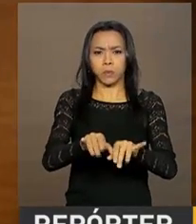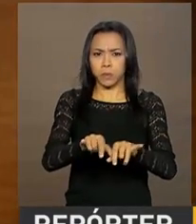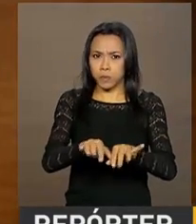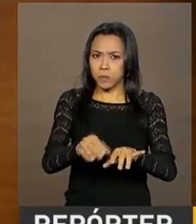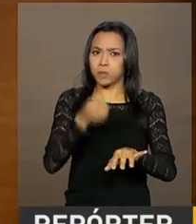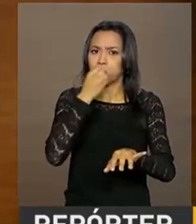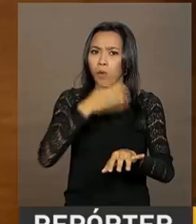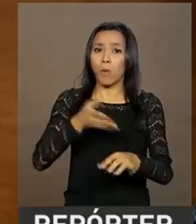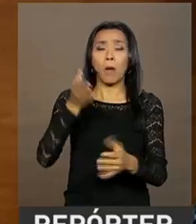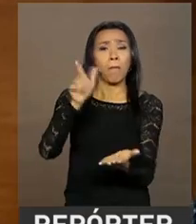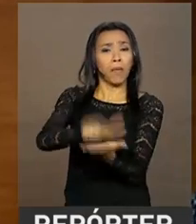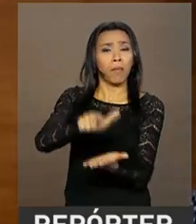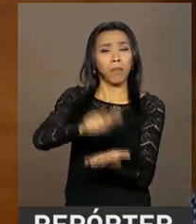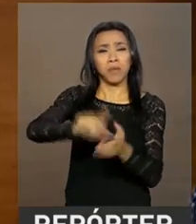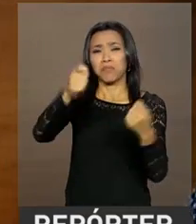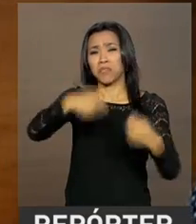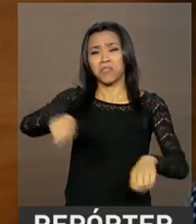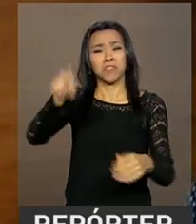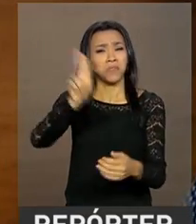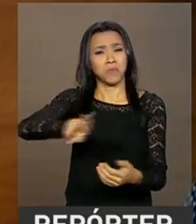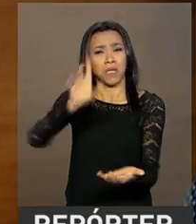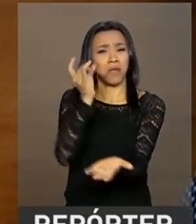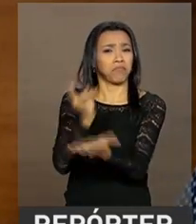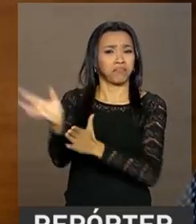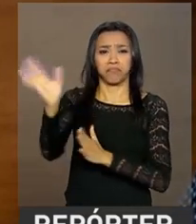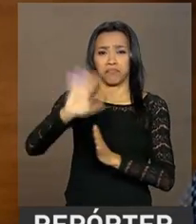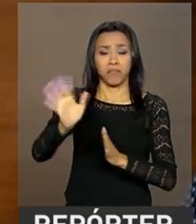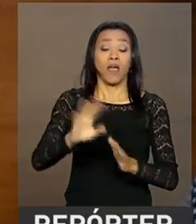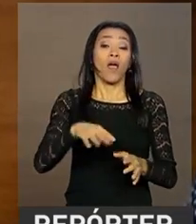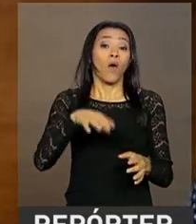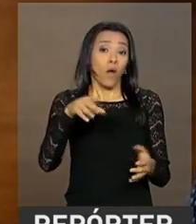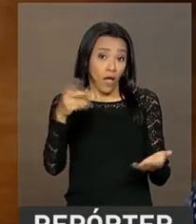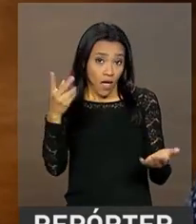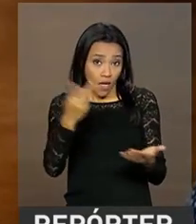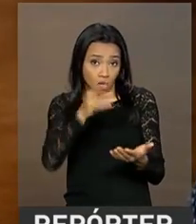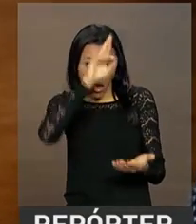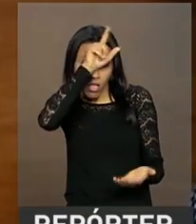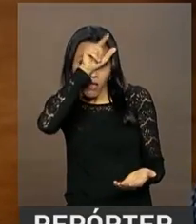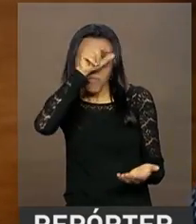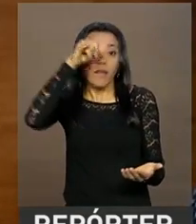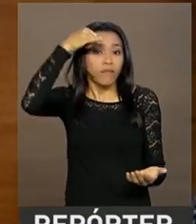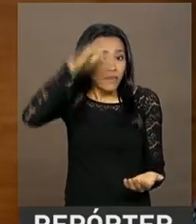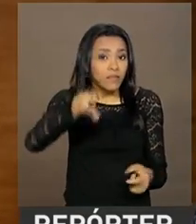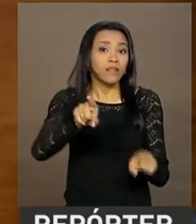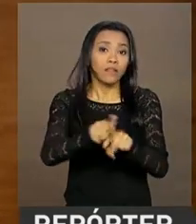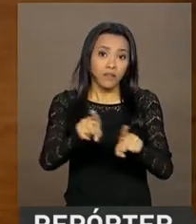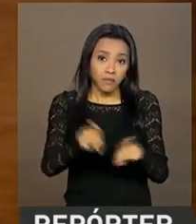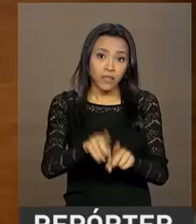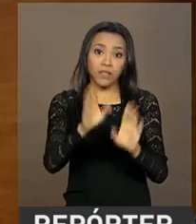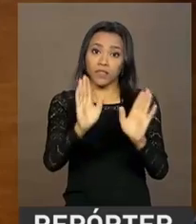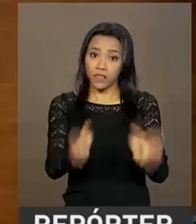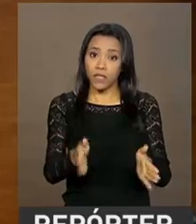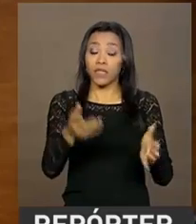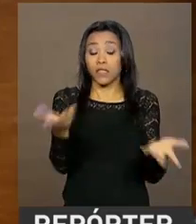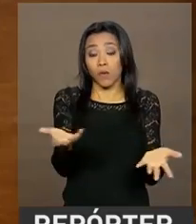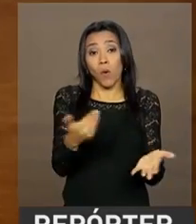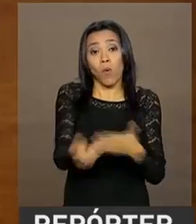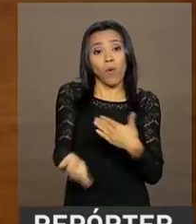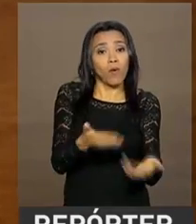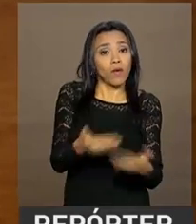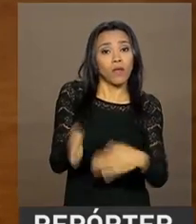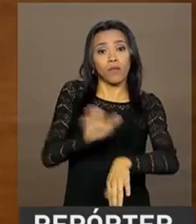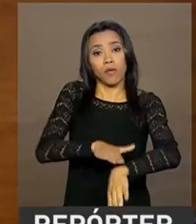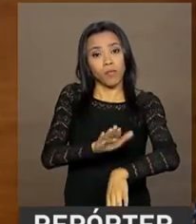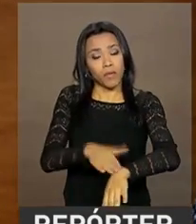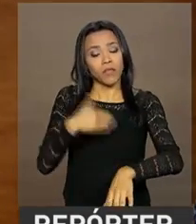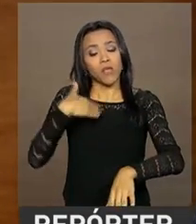o papel, você elimina a chance de erro e você permite a rastreabilidade de toda a cadeia. Então, em qualquer momento,